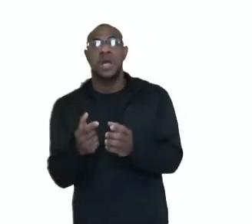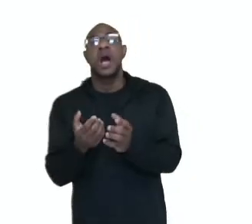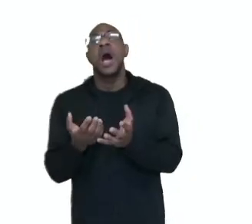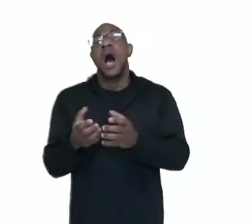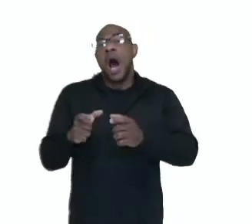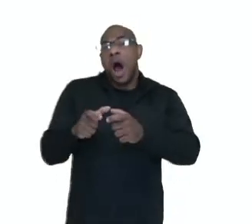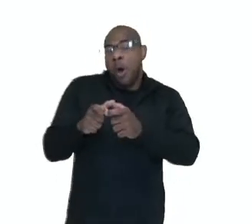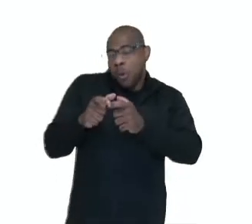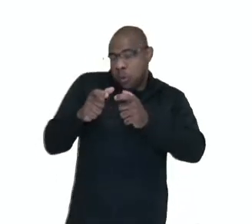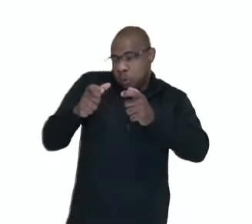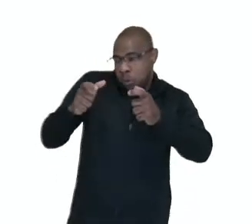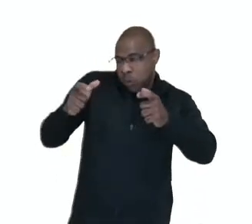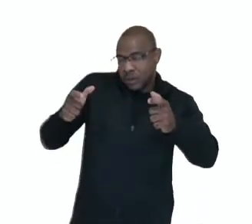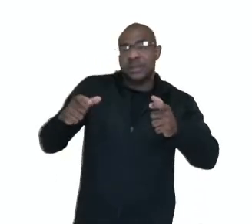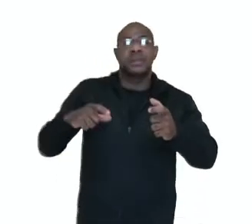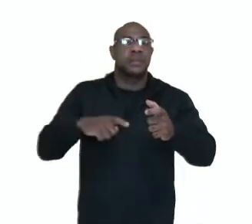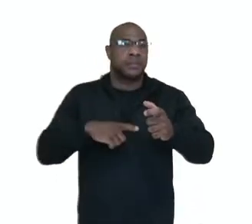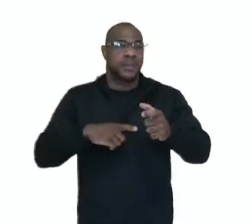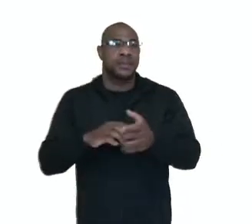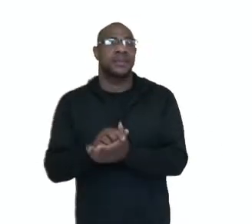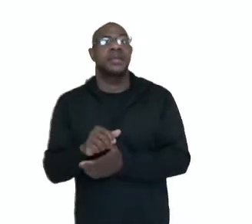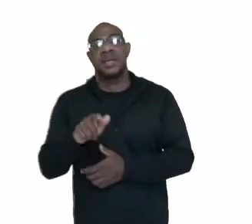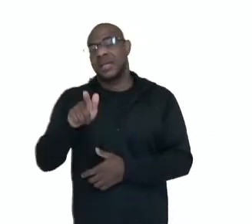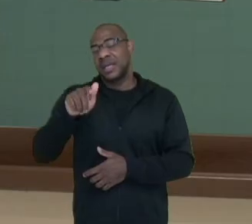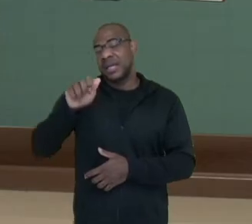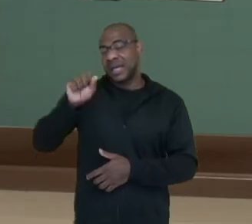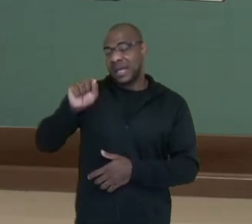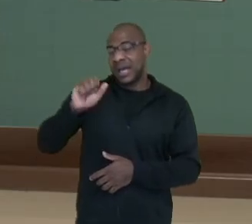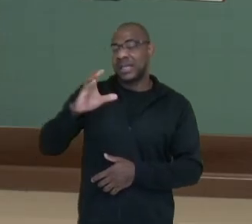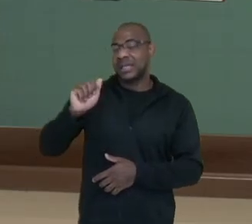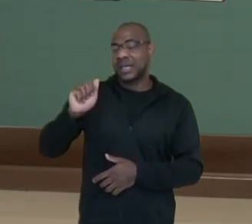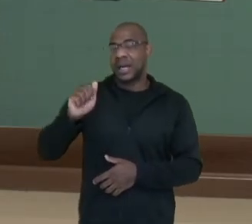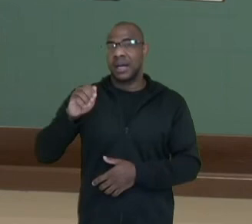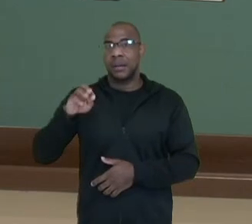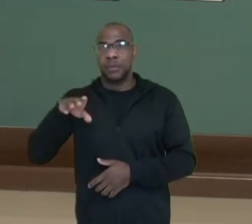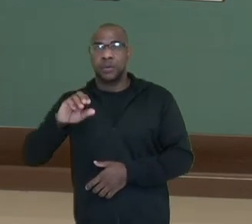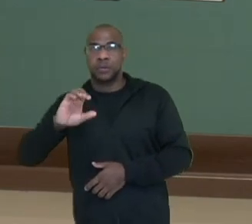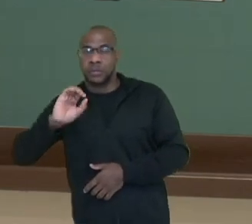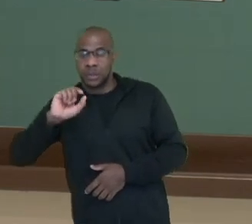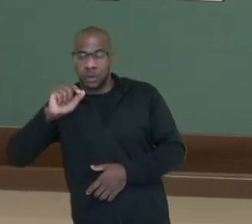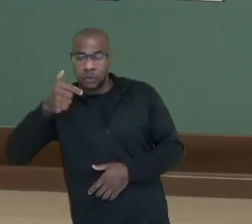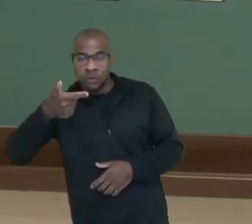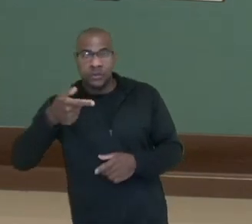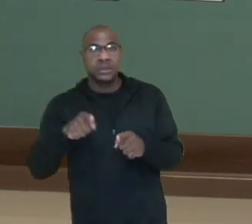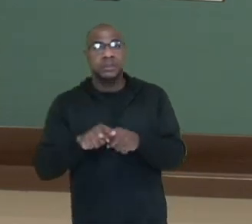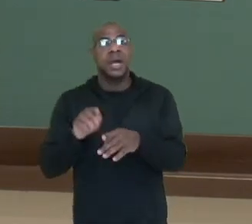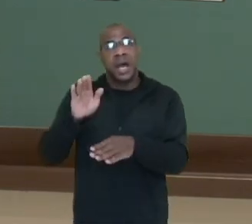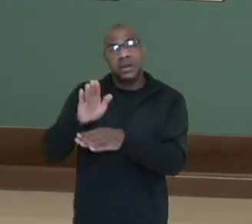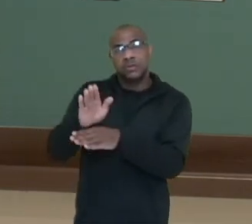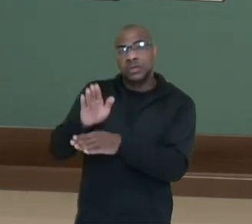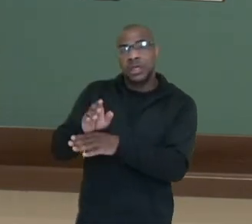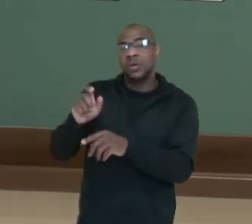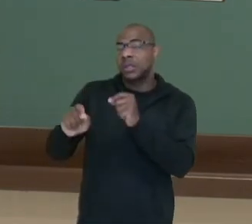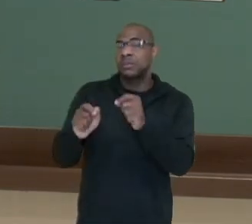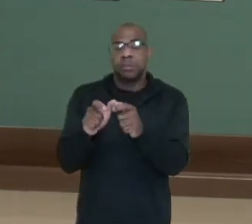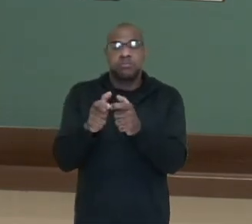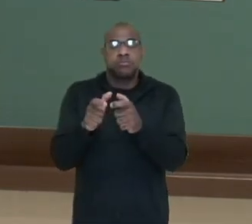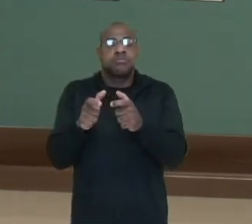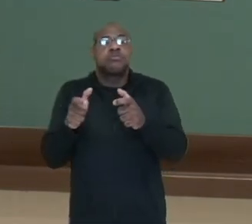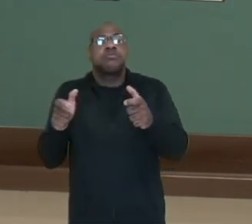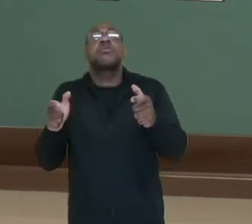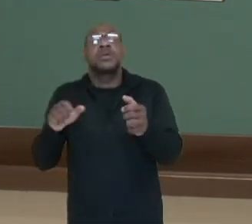Então, excesso de gás carbônico, também do metano, contribuíram para o aumento